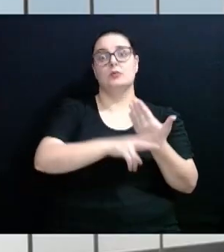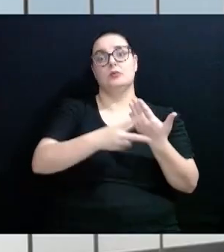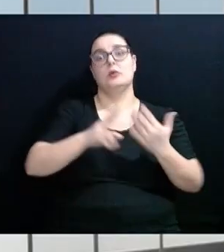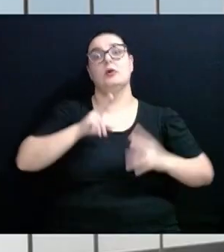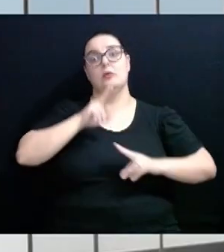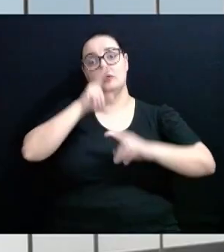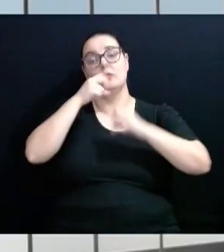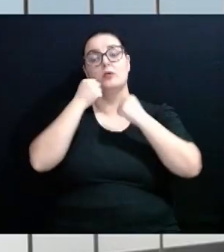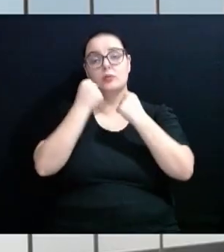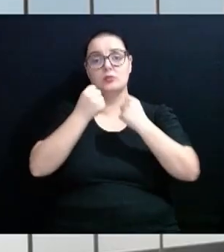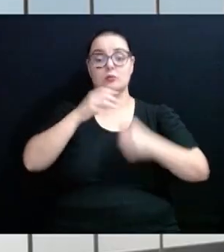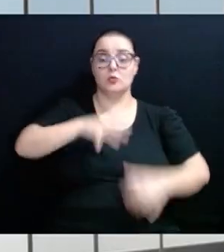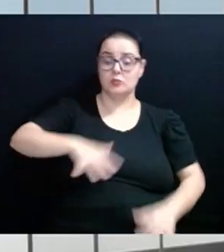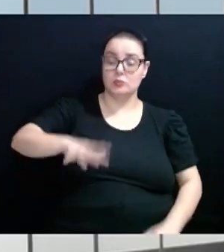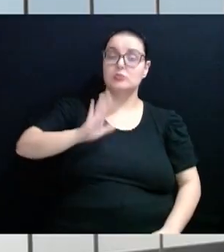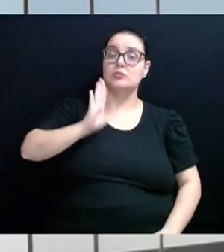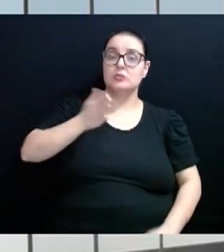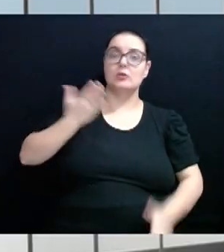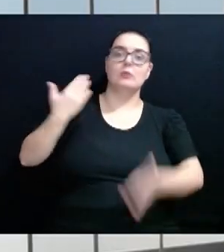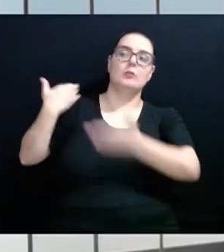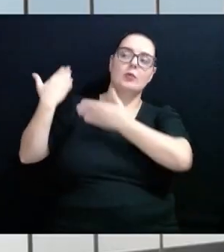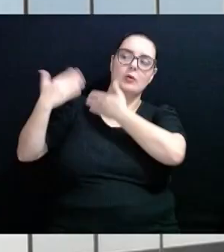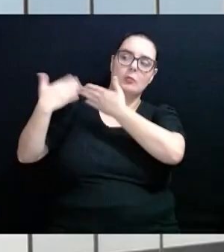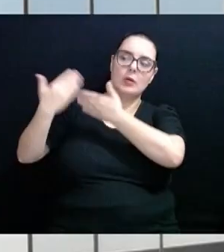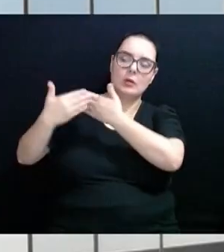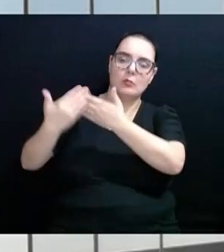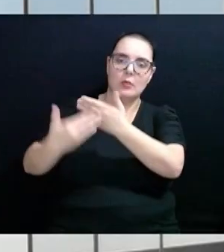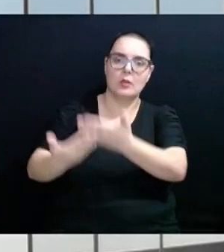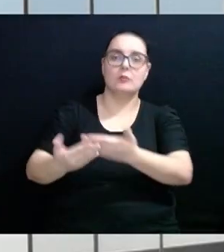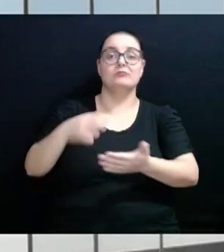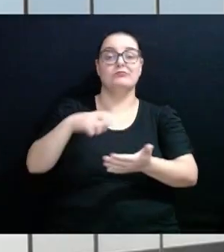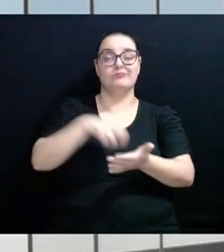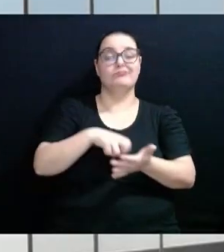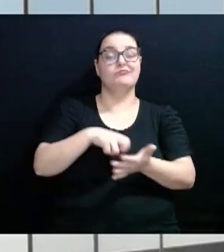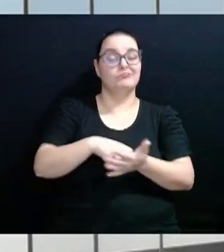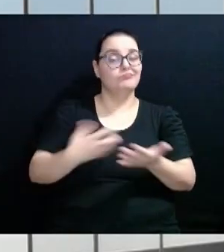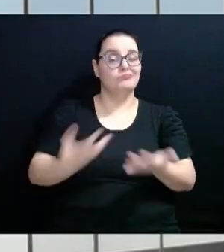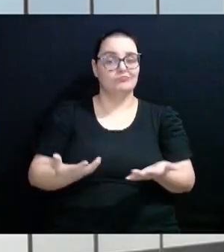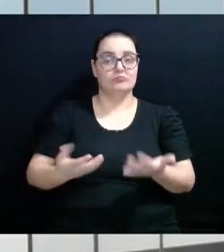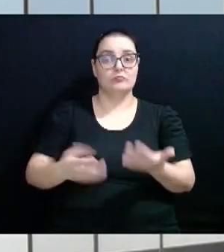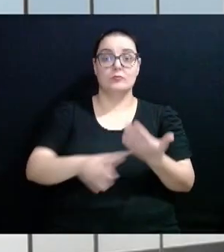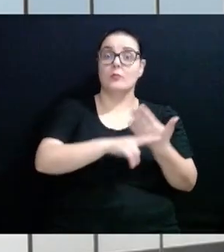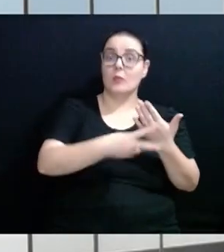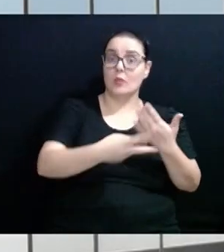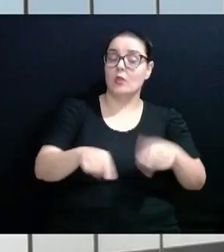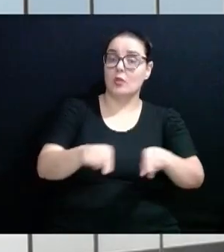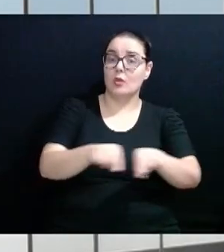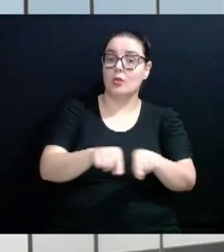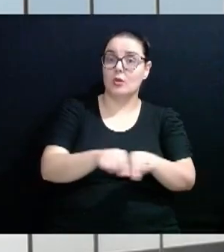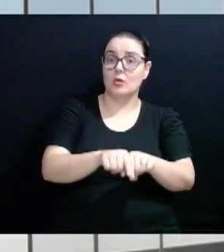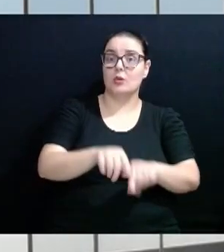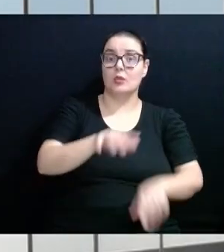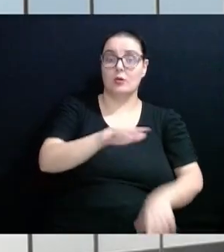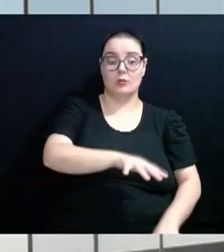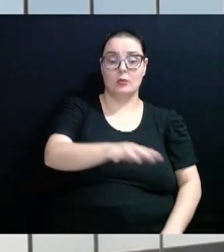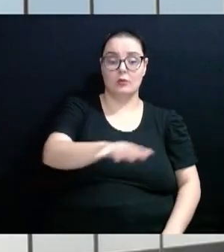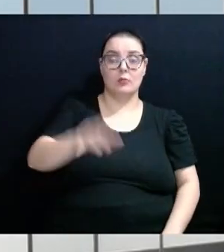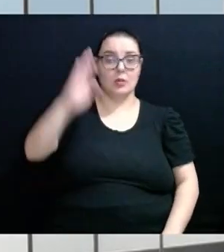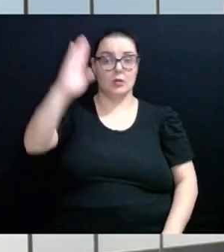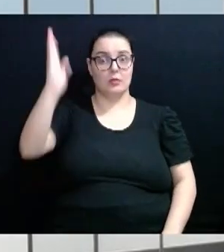setor que já vem penalizado, e atinge, né, áreas do Brasil onde